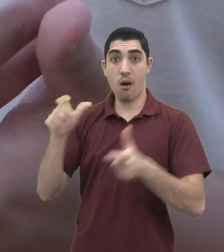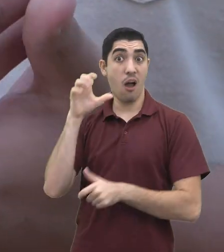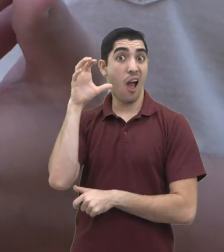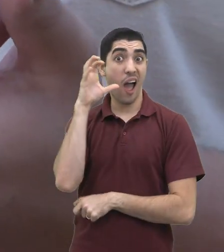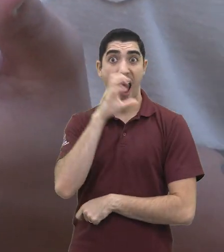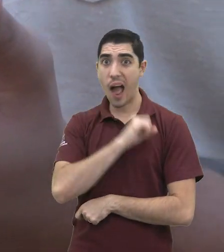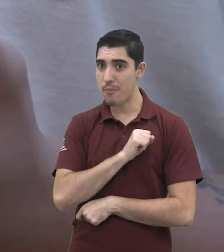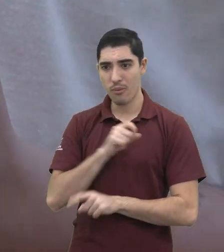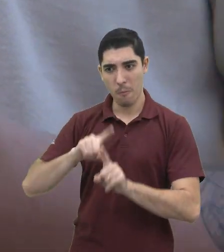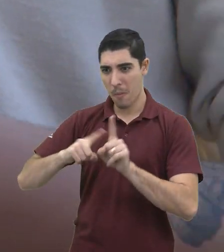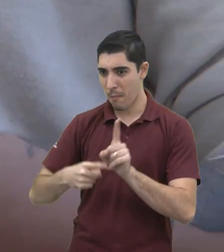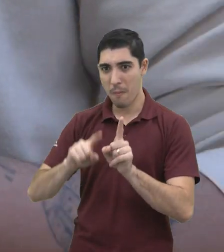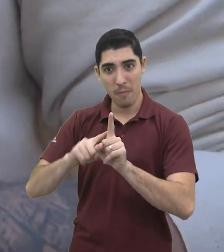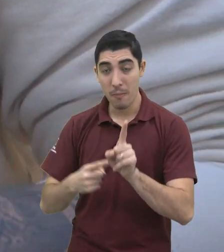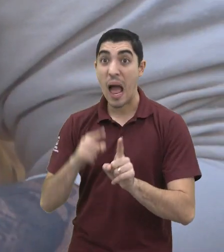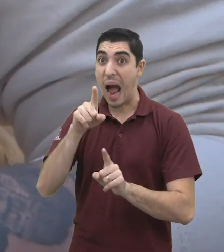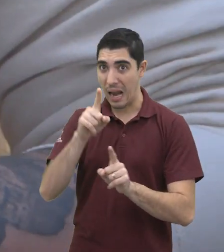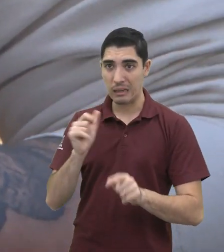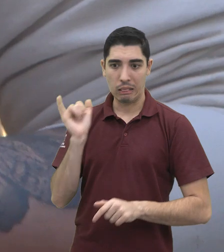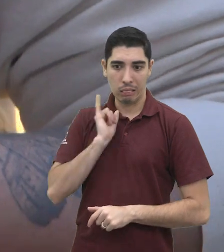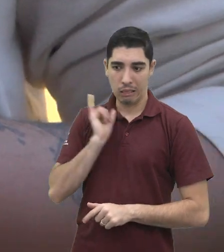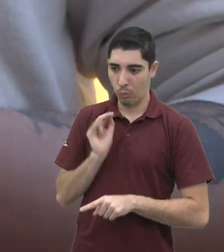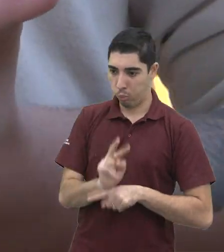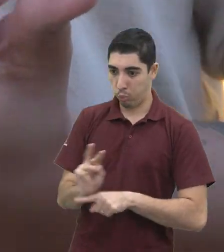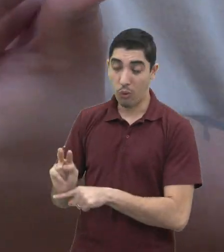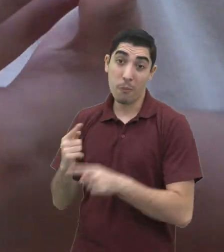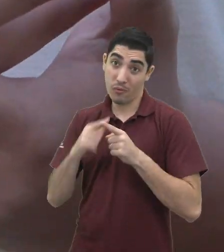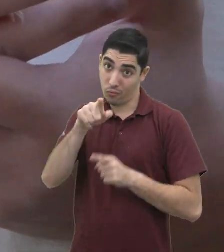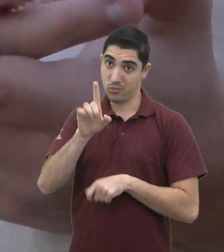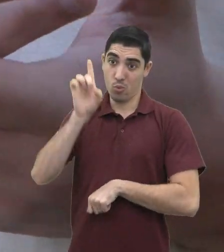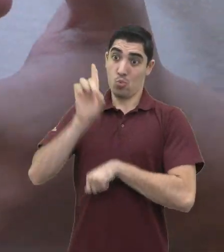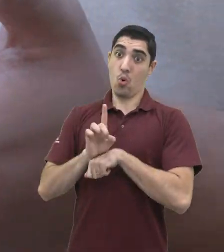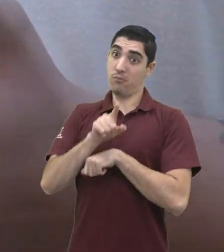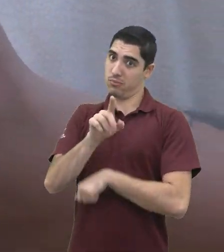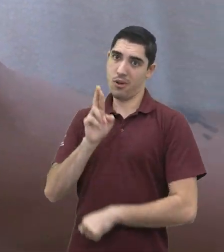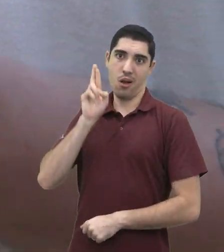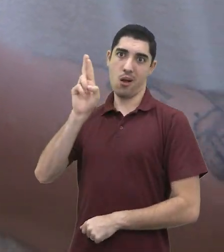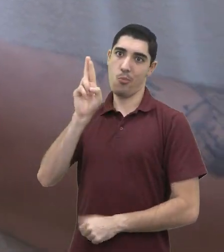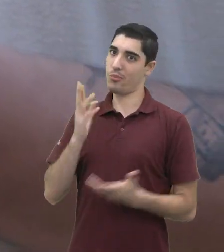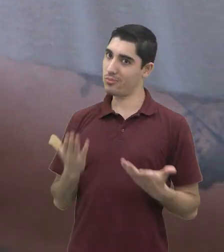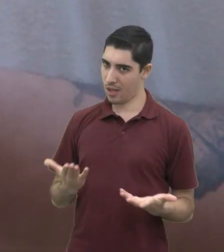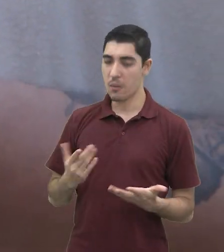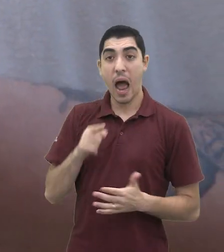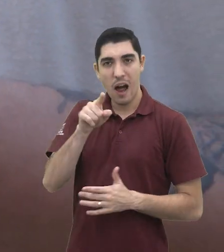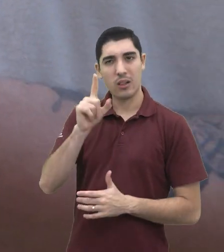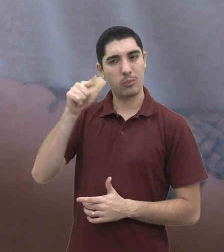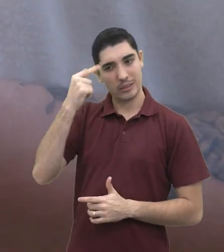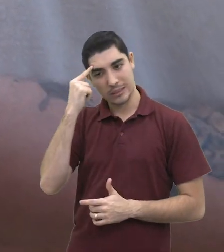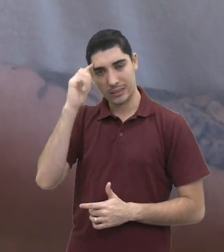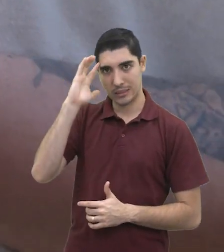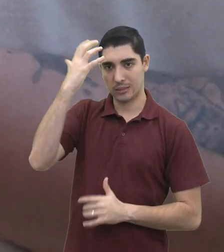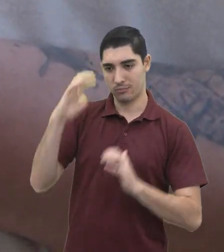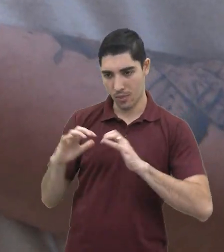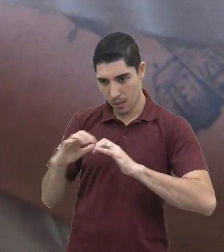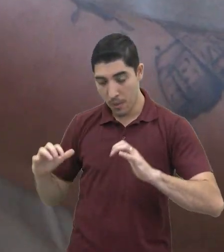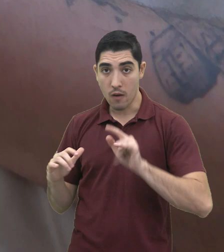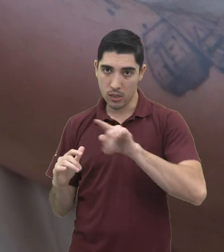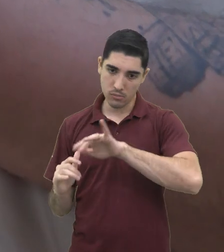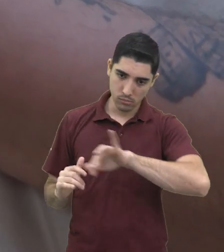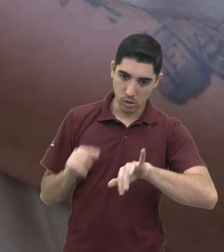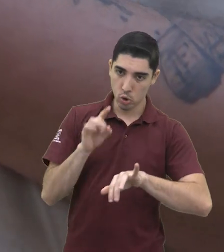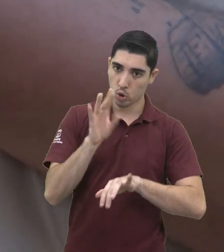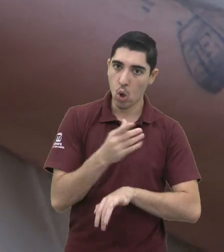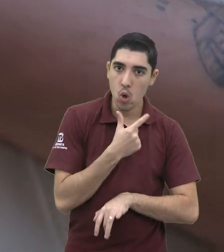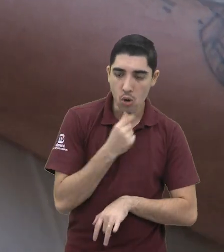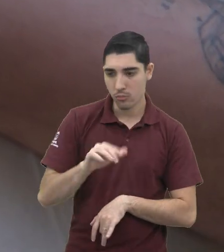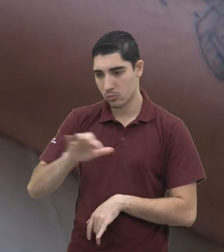cresce consideravelmente e aí você tem que cuidar dessa galera toda porque você é o tutor, você é o responsável. No teu caso, você separou. Hoje você tem um